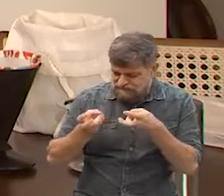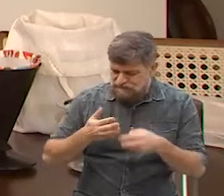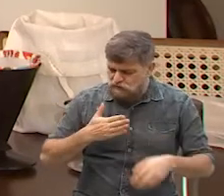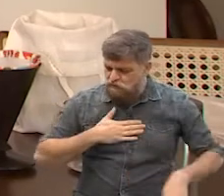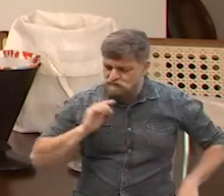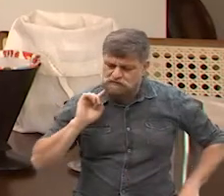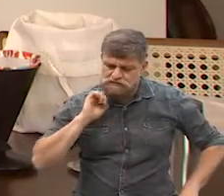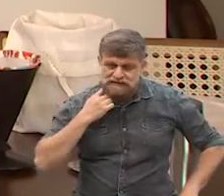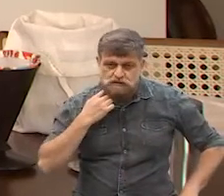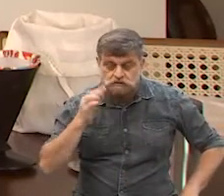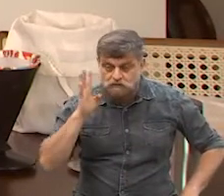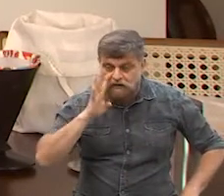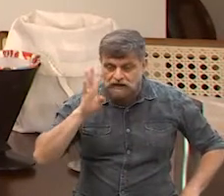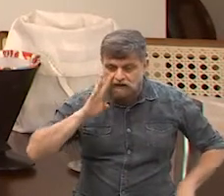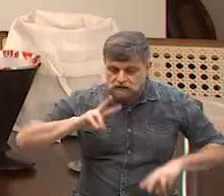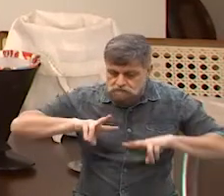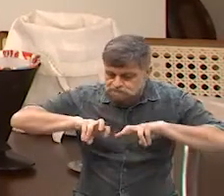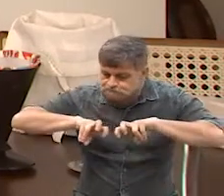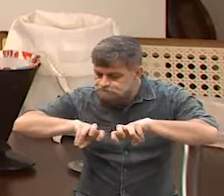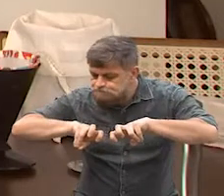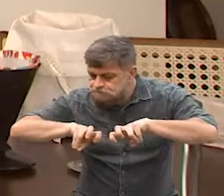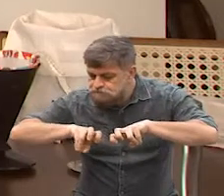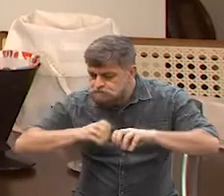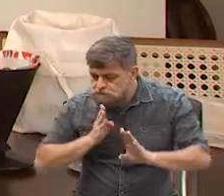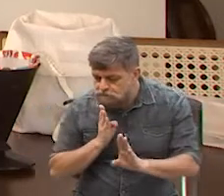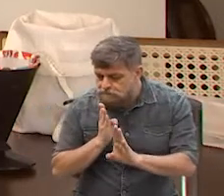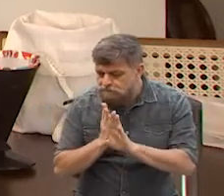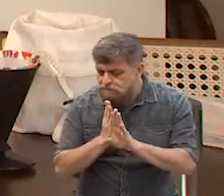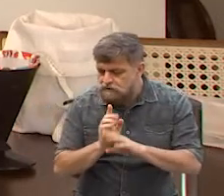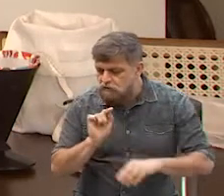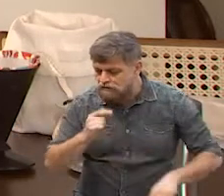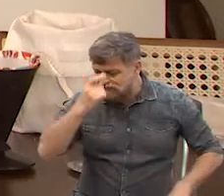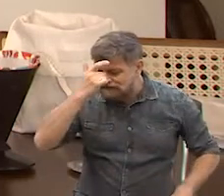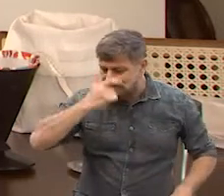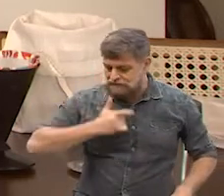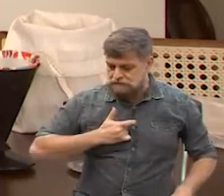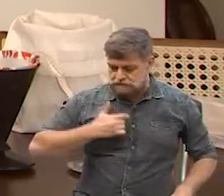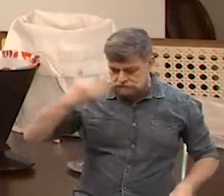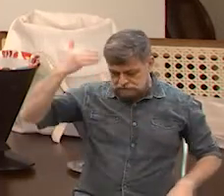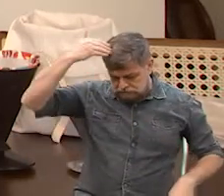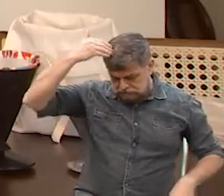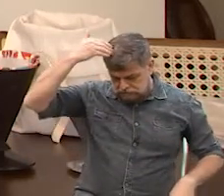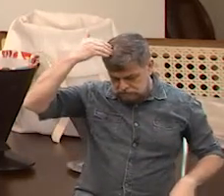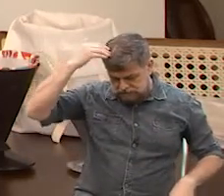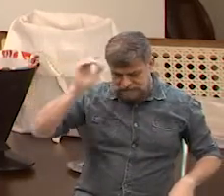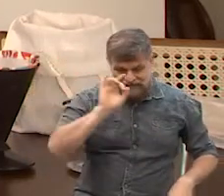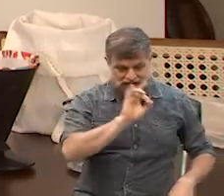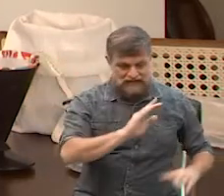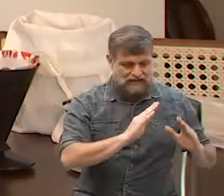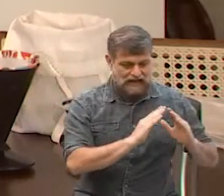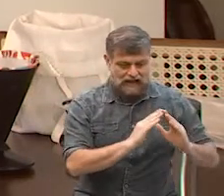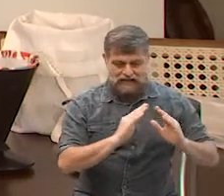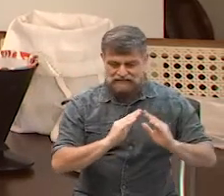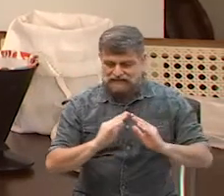porque o legal é você olhar para o seu lixo, ver, primeira coisa, ver o que você produz. Cada casa é um universo